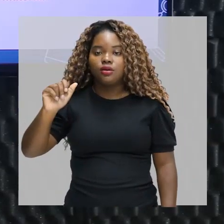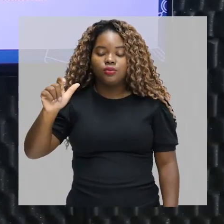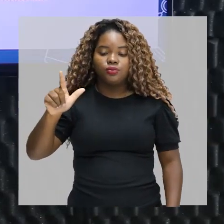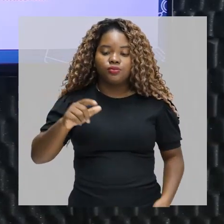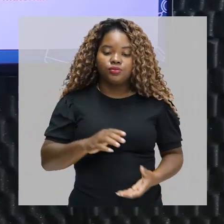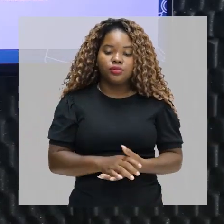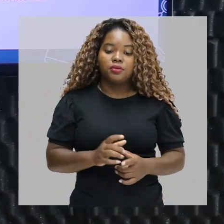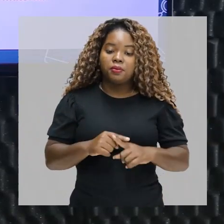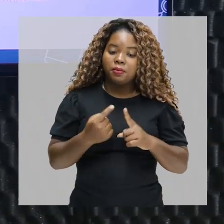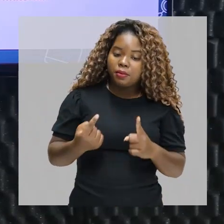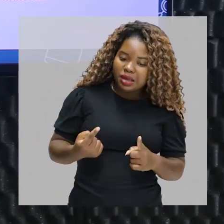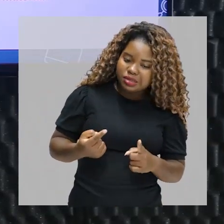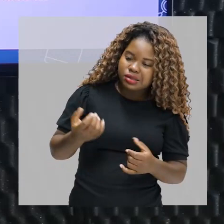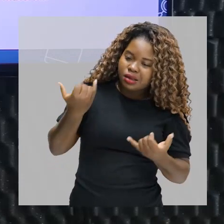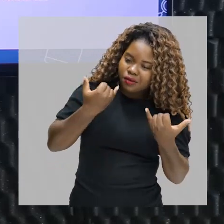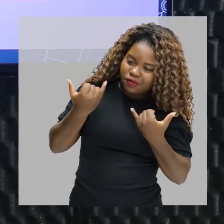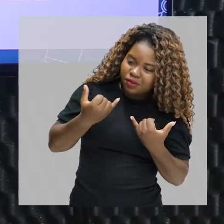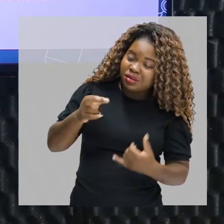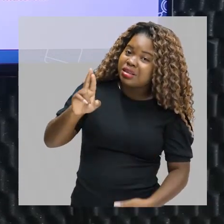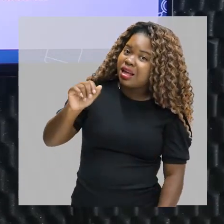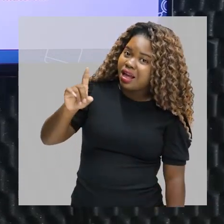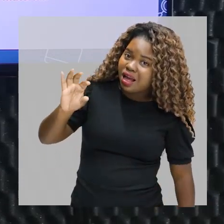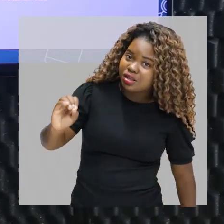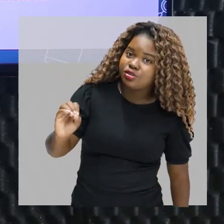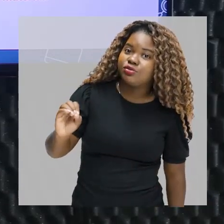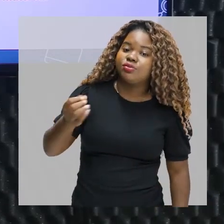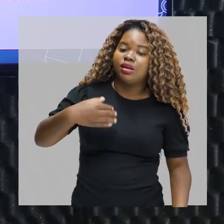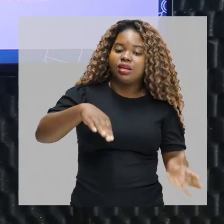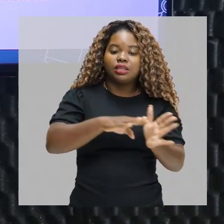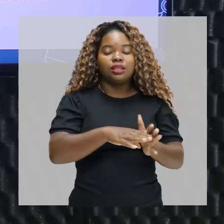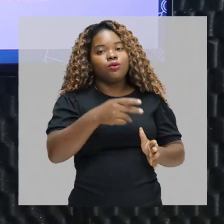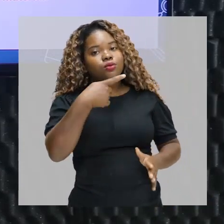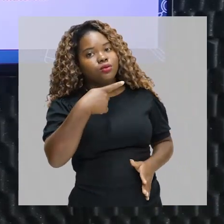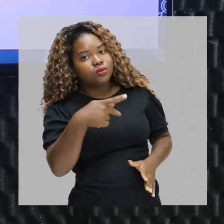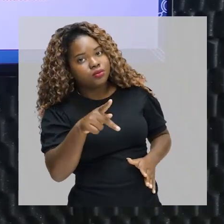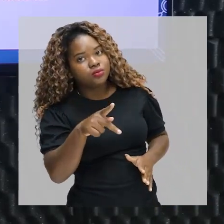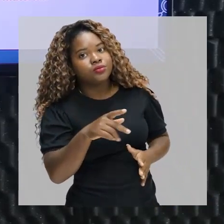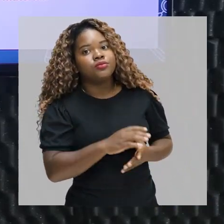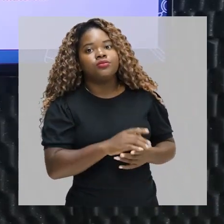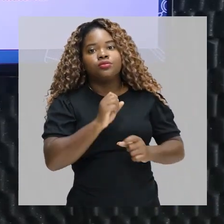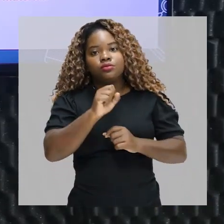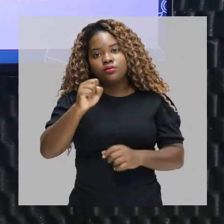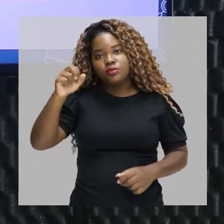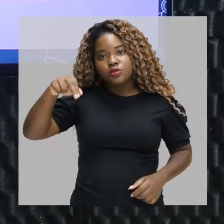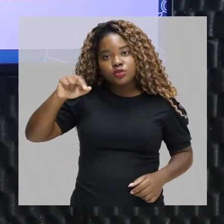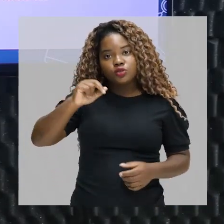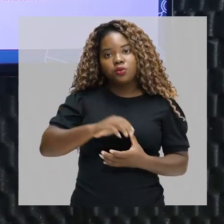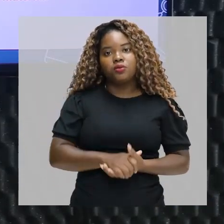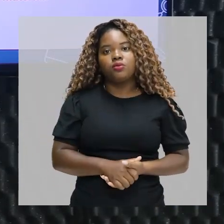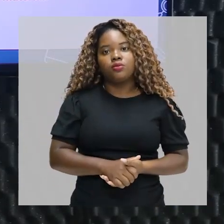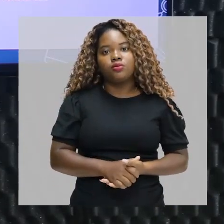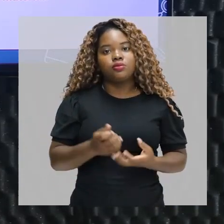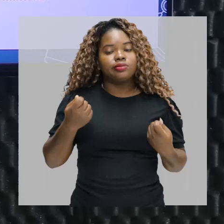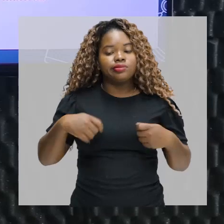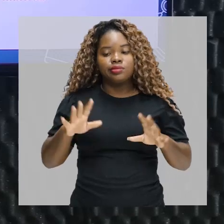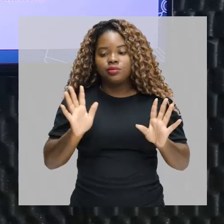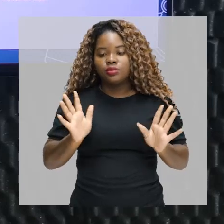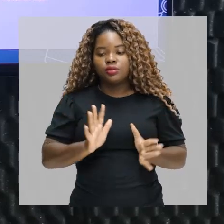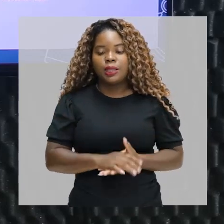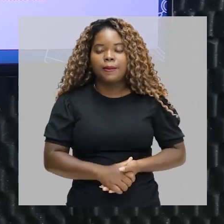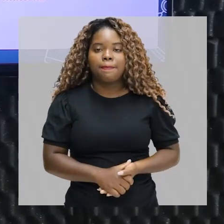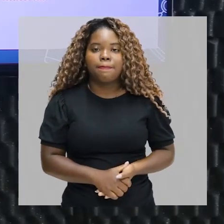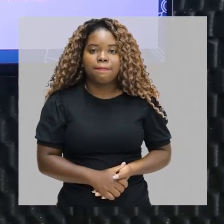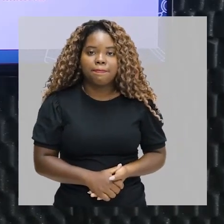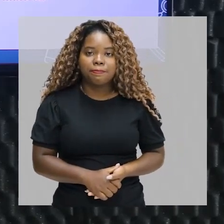informação que sai da estação de rádio até o seu aparelho não necessita de meio material. Isso